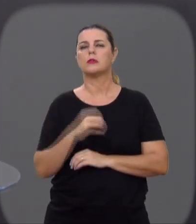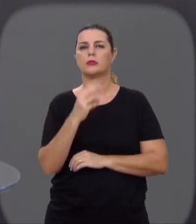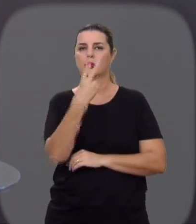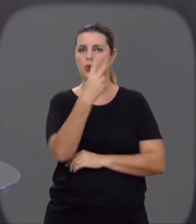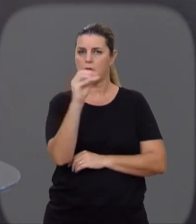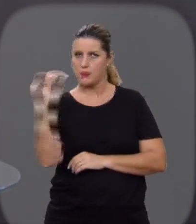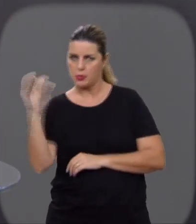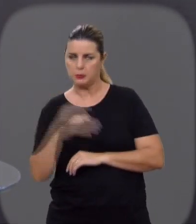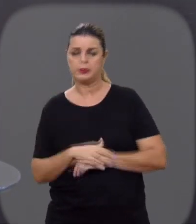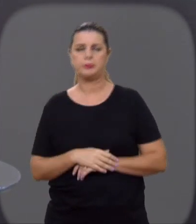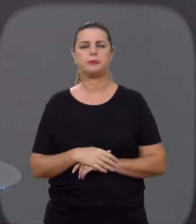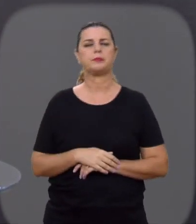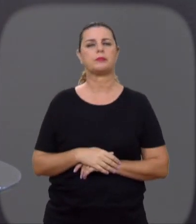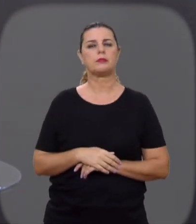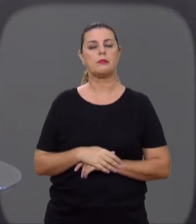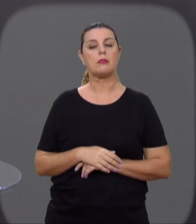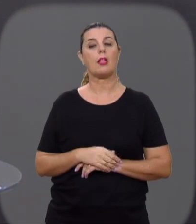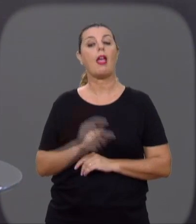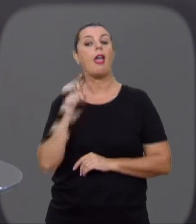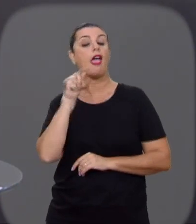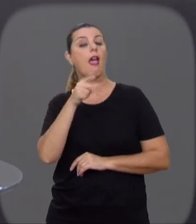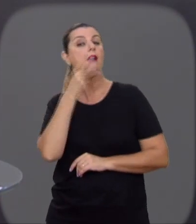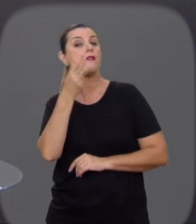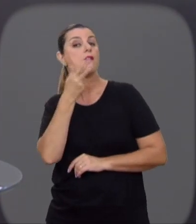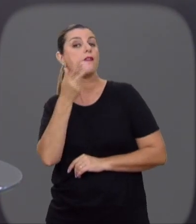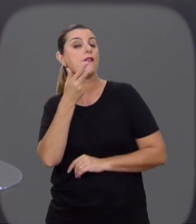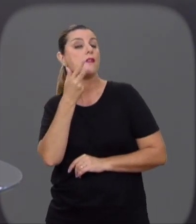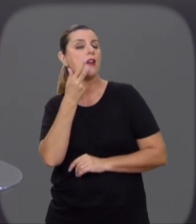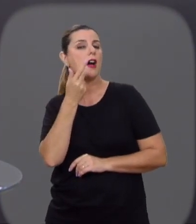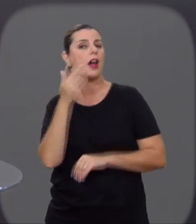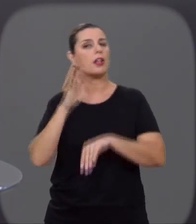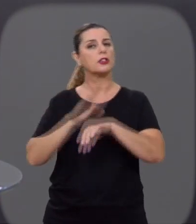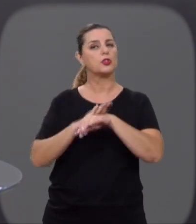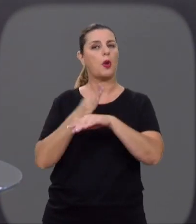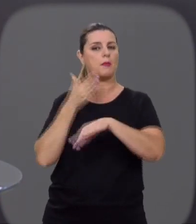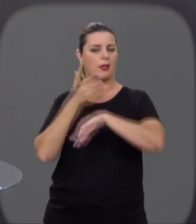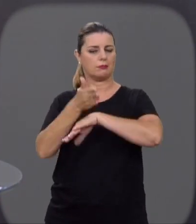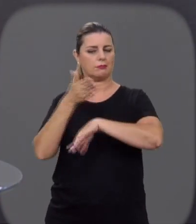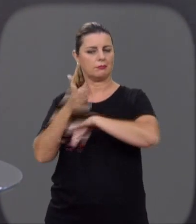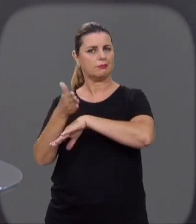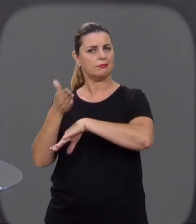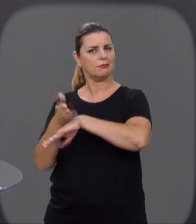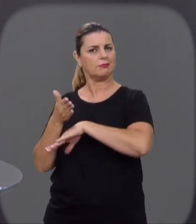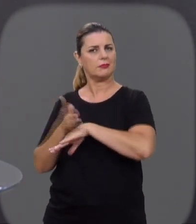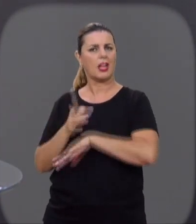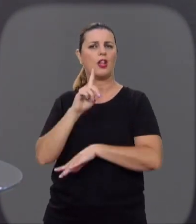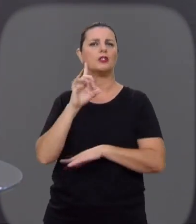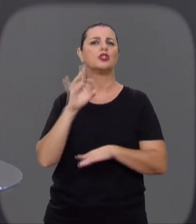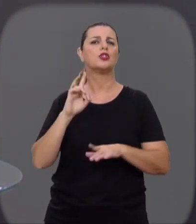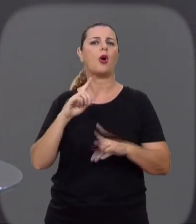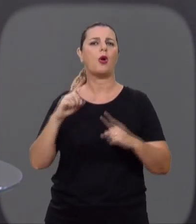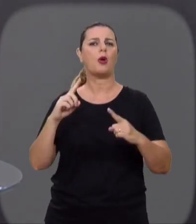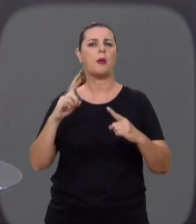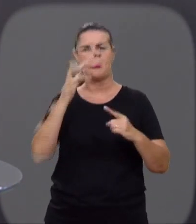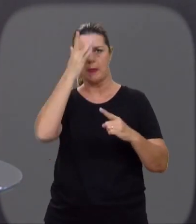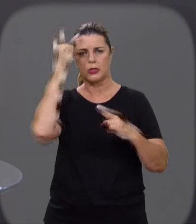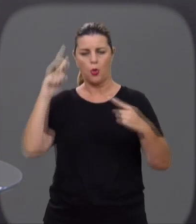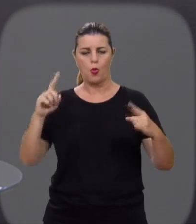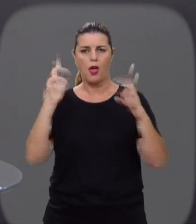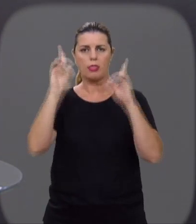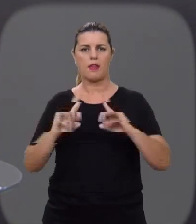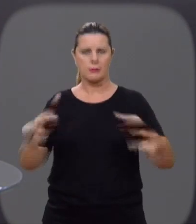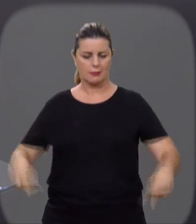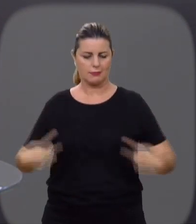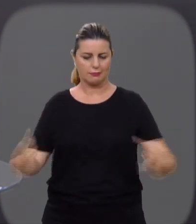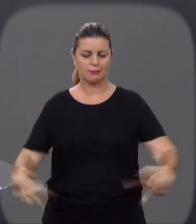2000, né, ela trata da questão da acessibilidade não apenas da locomoção de pessoas com